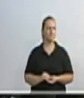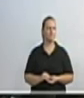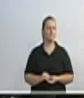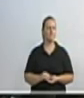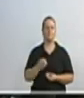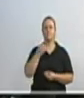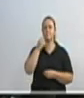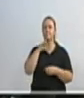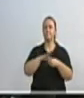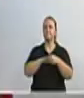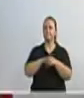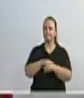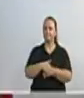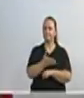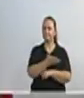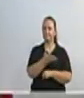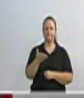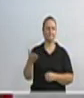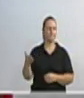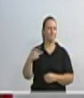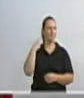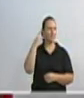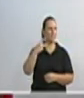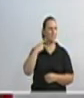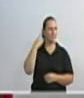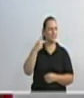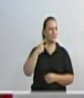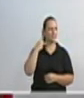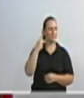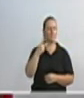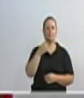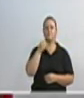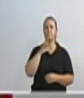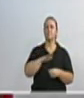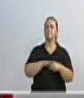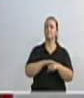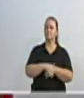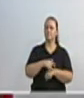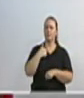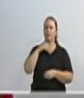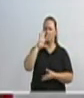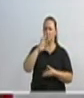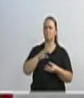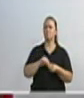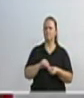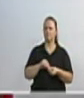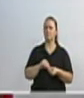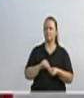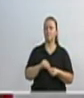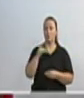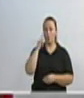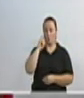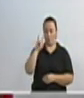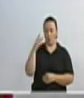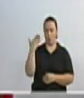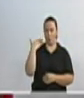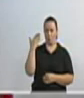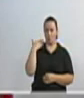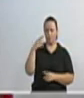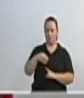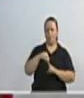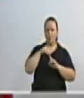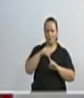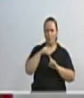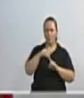Boa noite, senhores vereadores, boa noite a todos. Eu vou ser bem breve. Da última vez que eu estive aqui, a única vez que